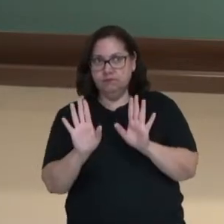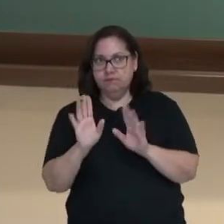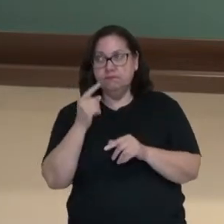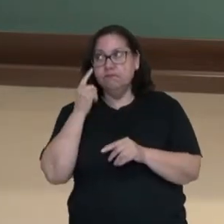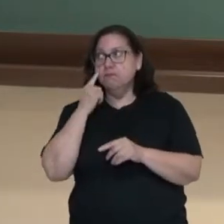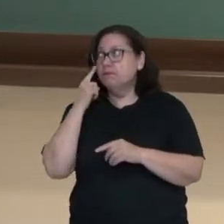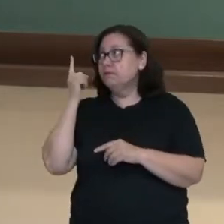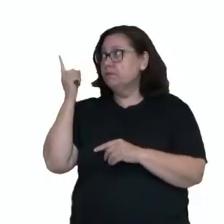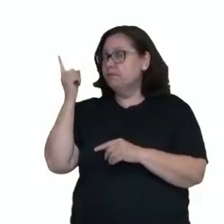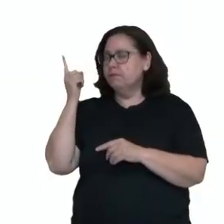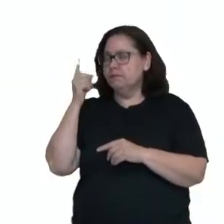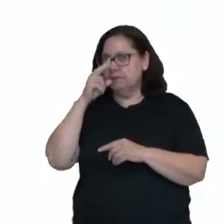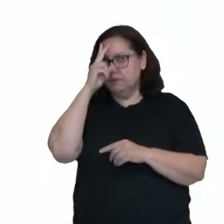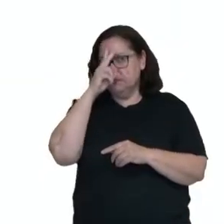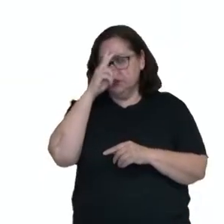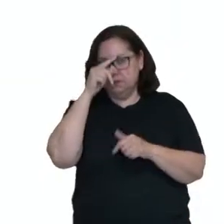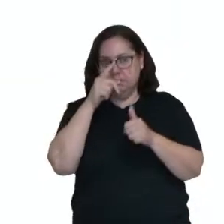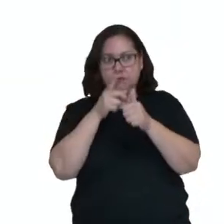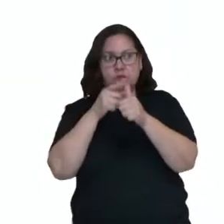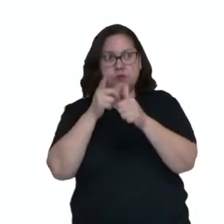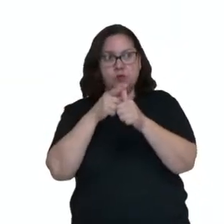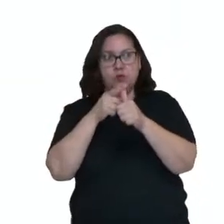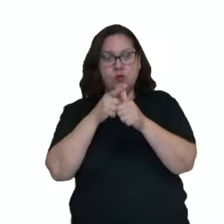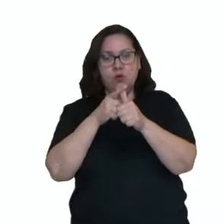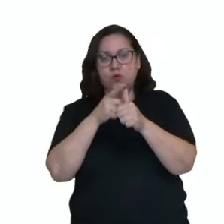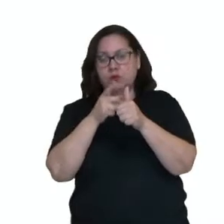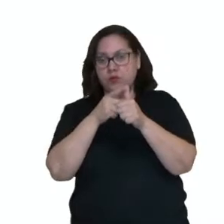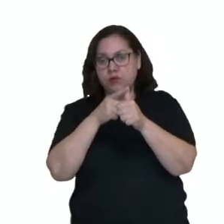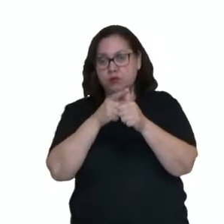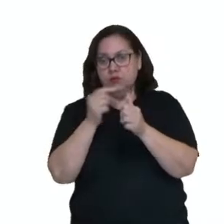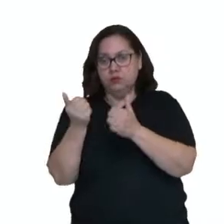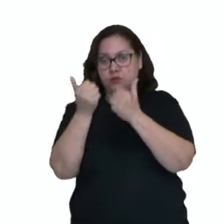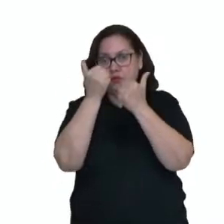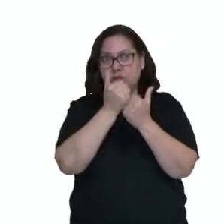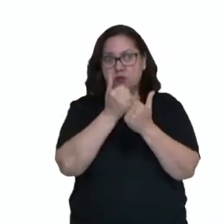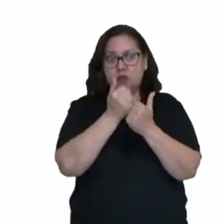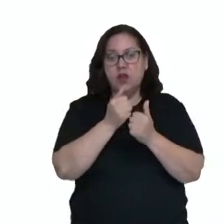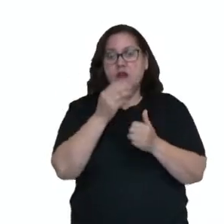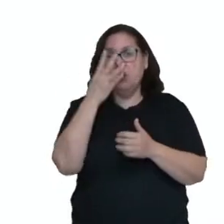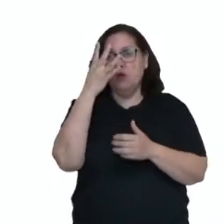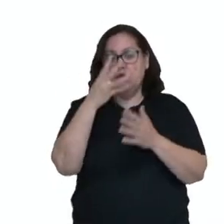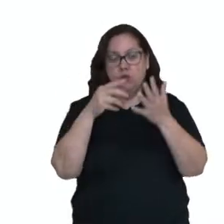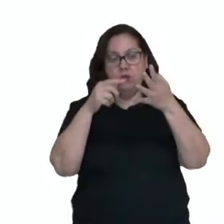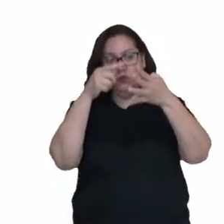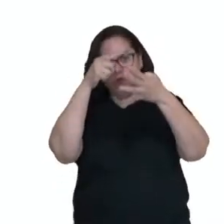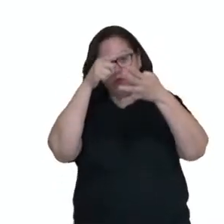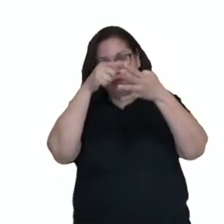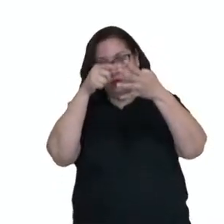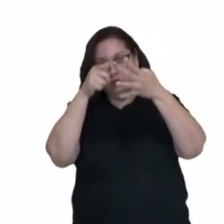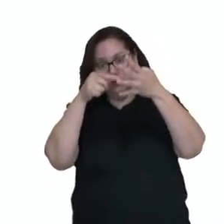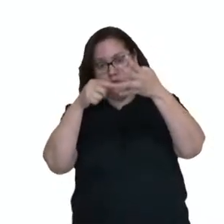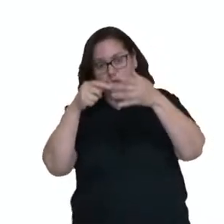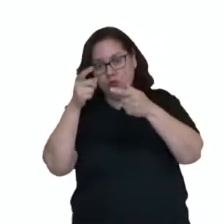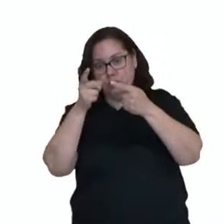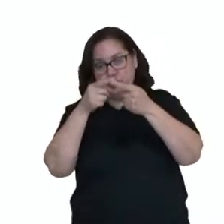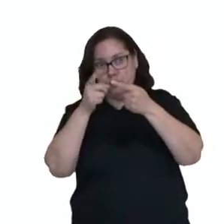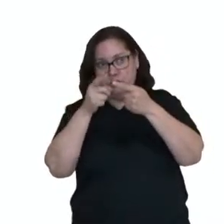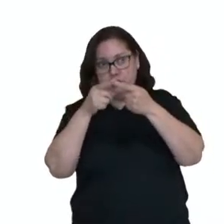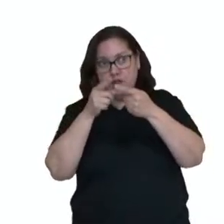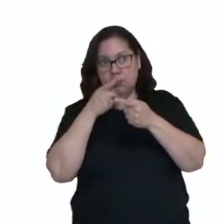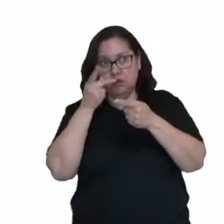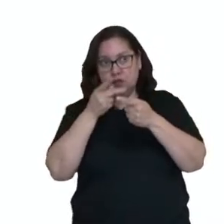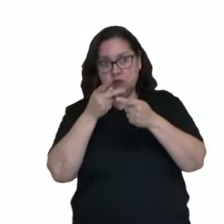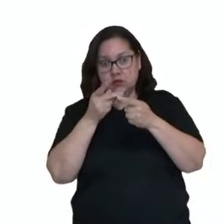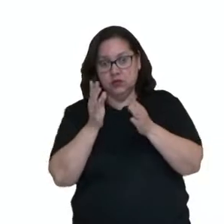ver. Relembrando primeiro, o método da substituição é feito em 4 passos, né? O primeiro passo fala que a gente